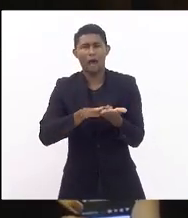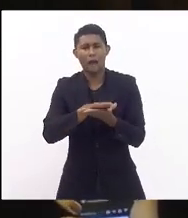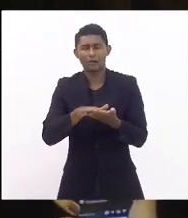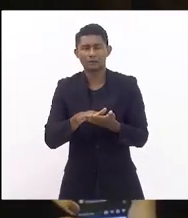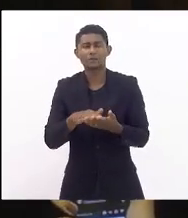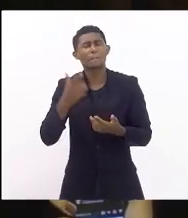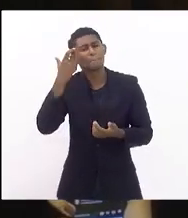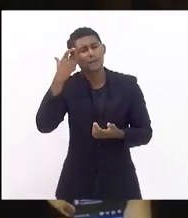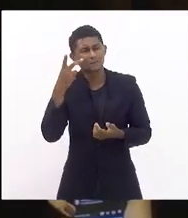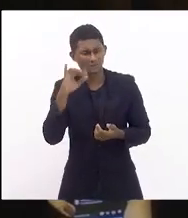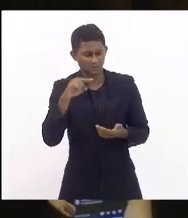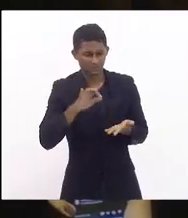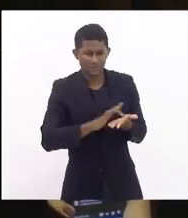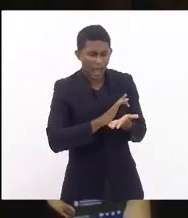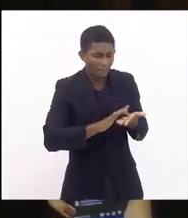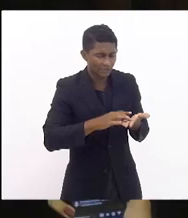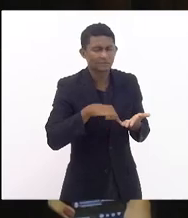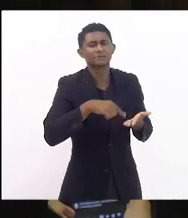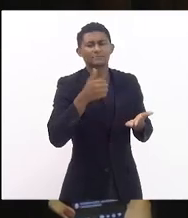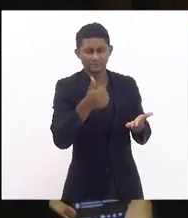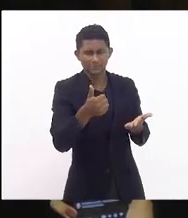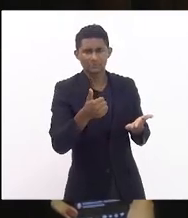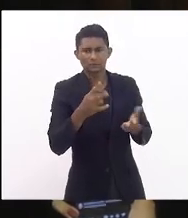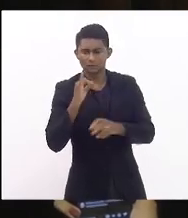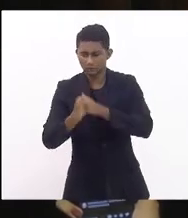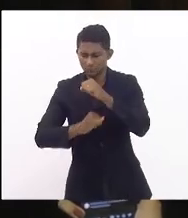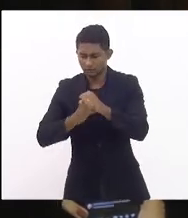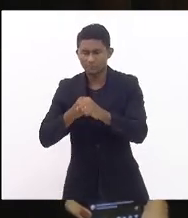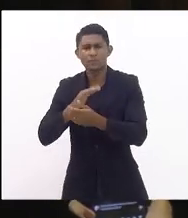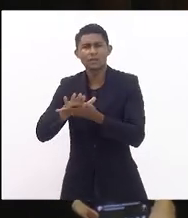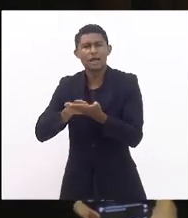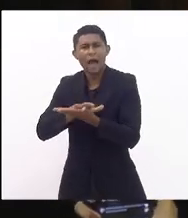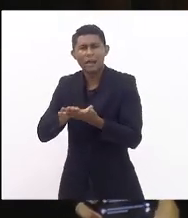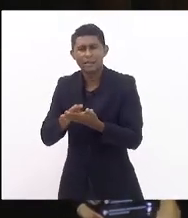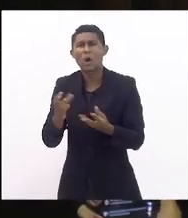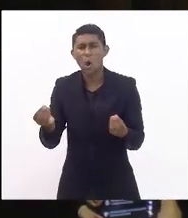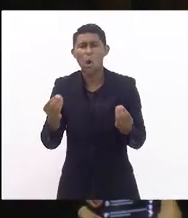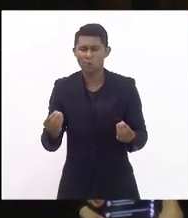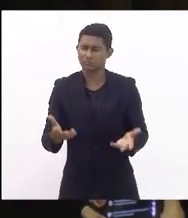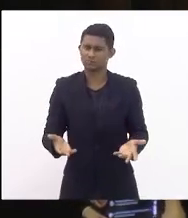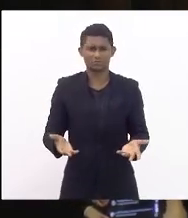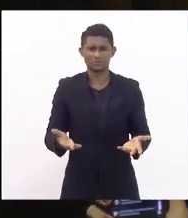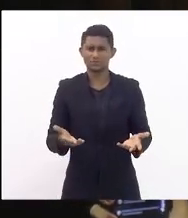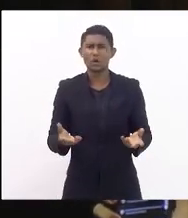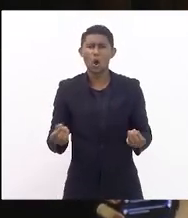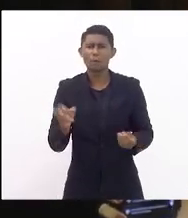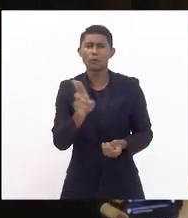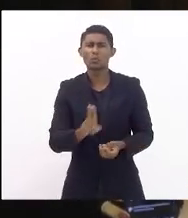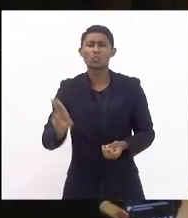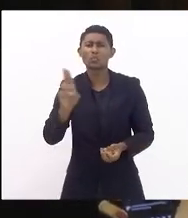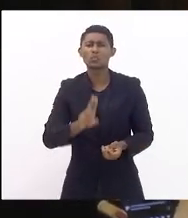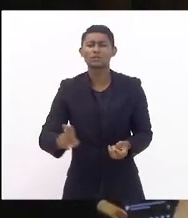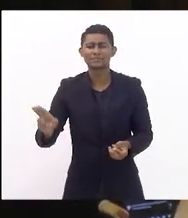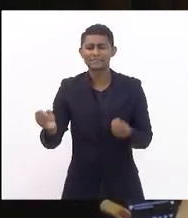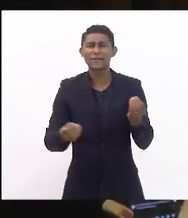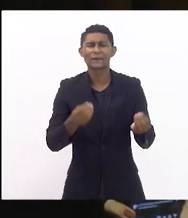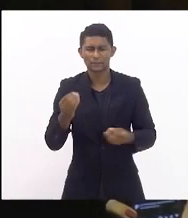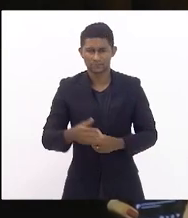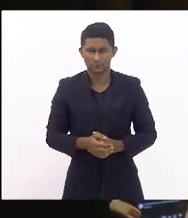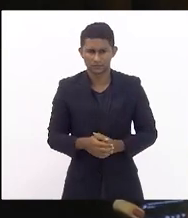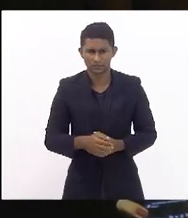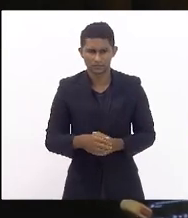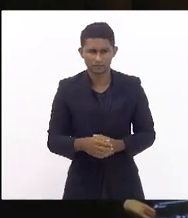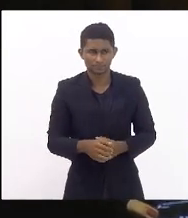internet? Eu me questiono e me pergunto muito como isso vai funcionar. Como essa